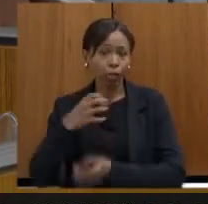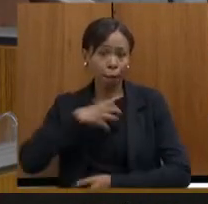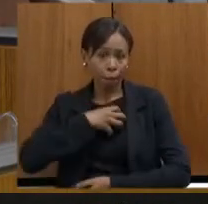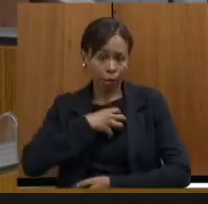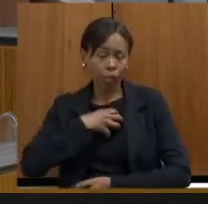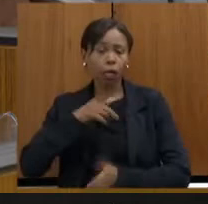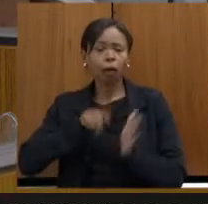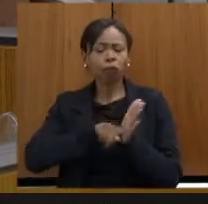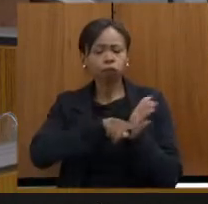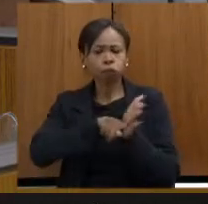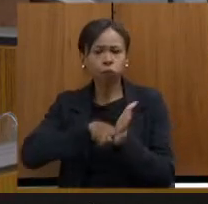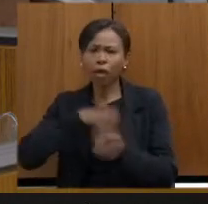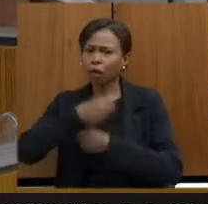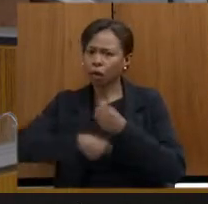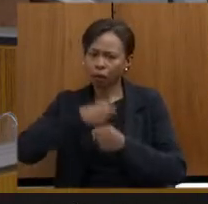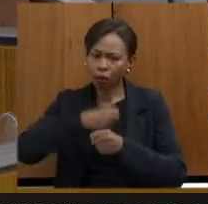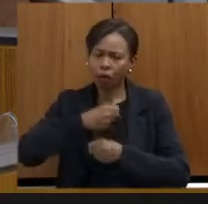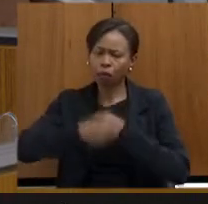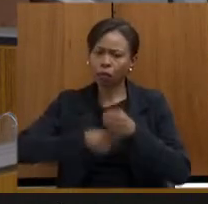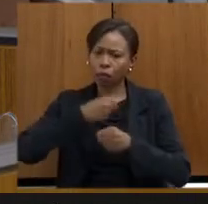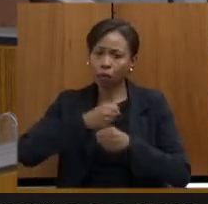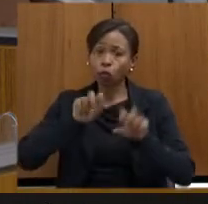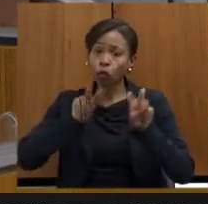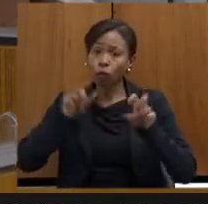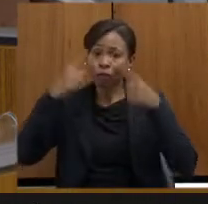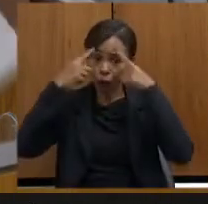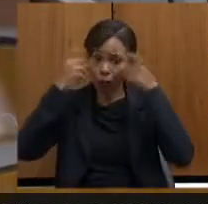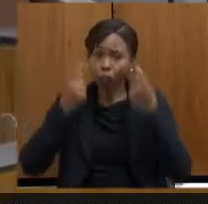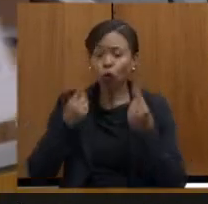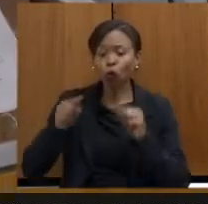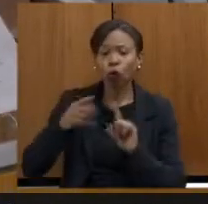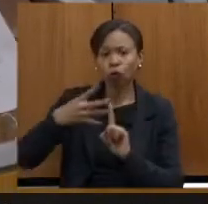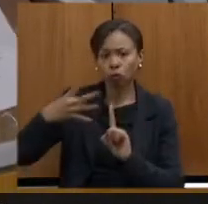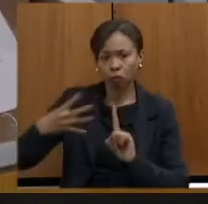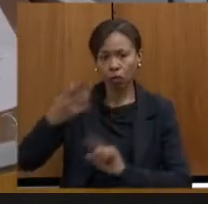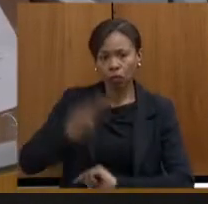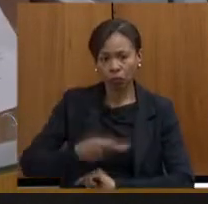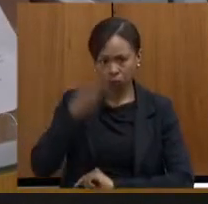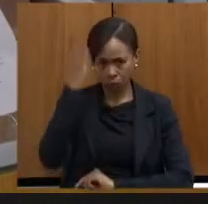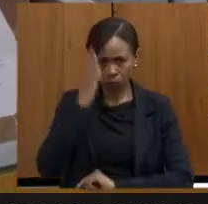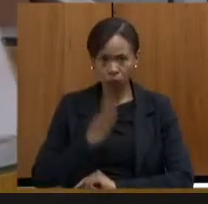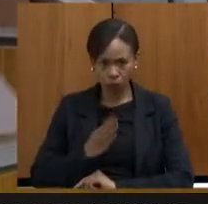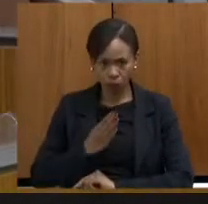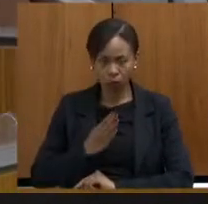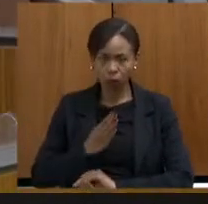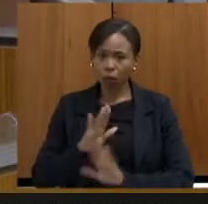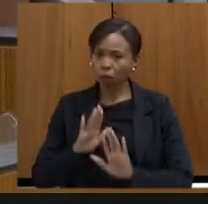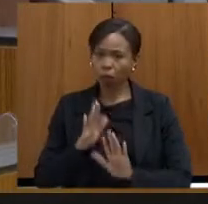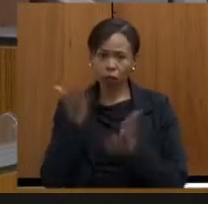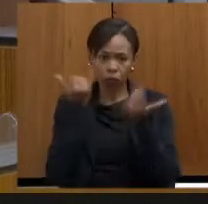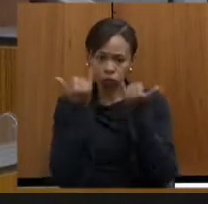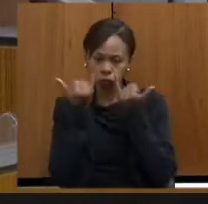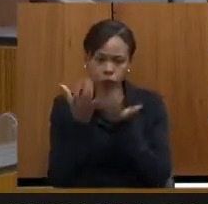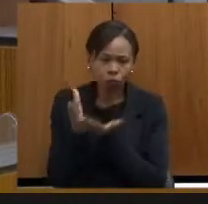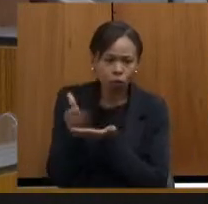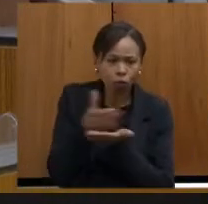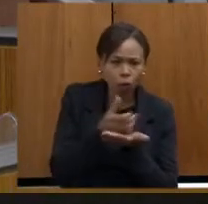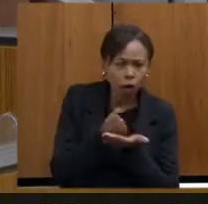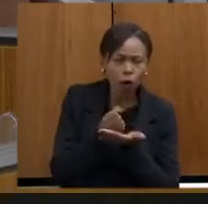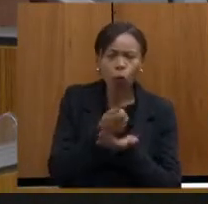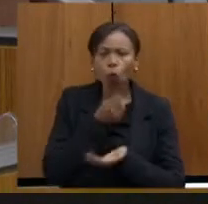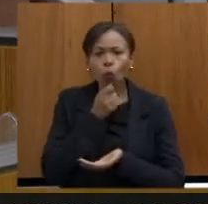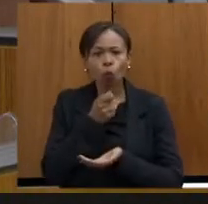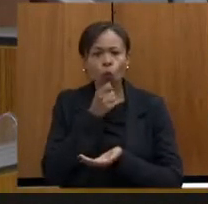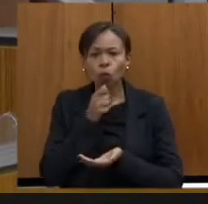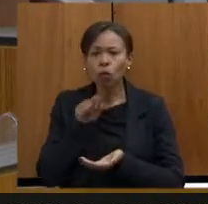sobre violência contra pessoas LGBTQIA+, no Brasil. Não temos esses dados organizados atualmente